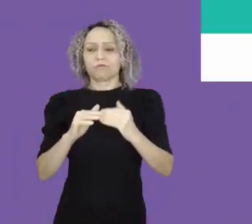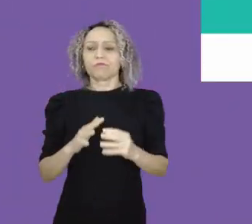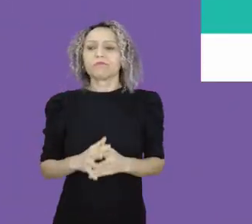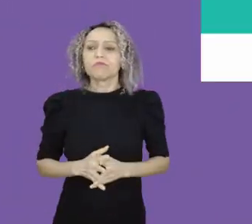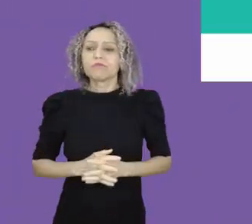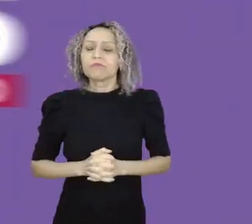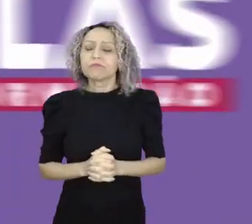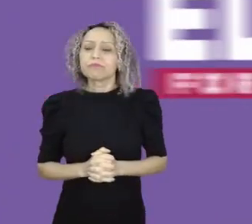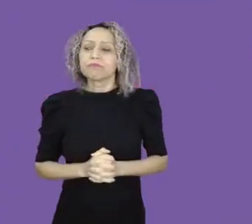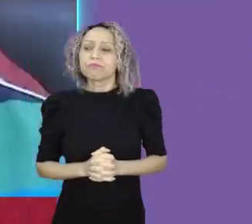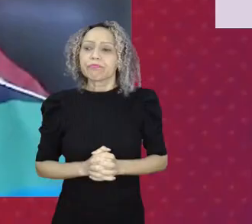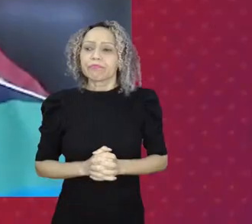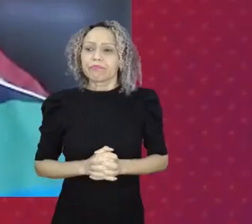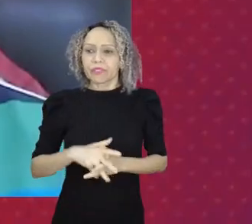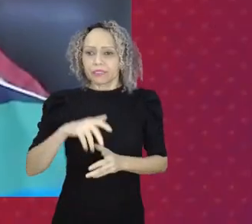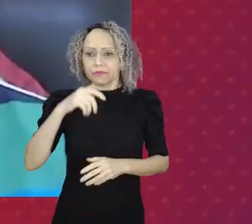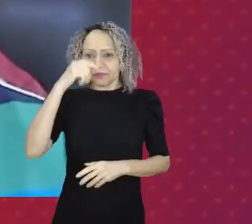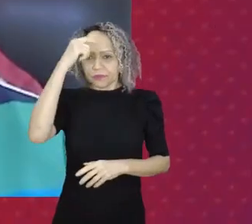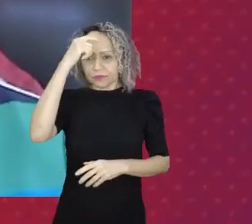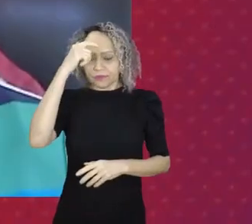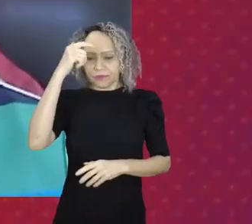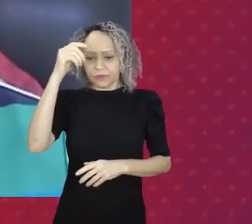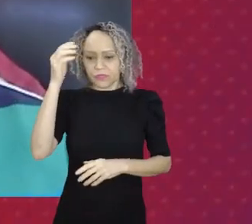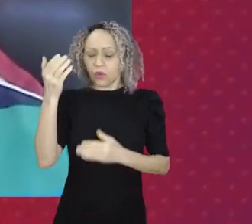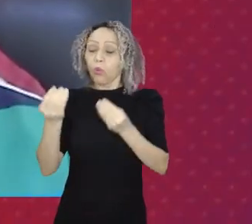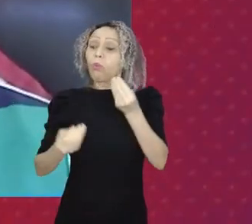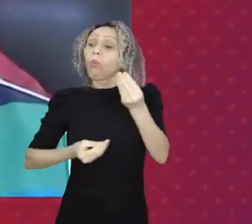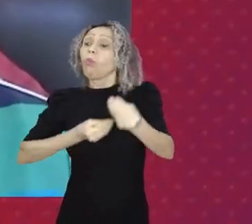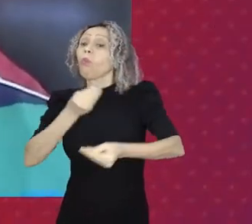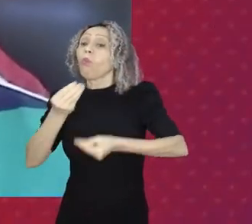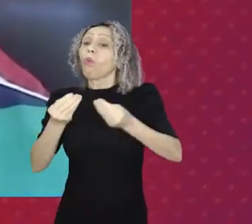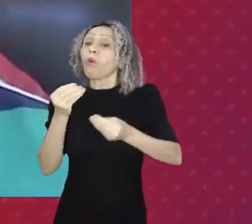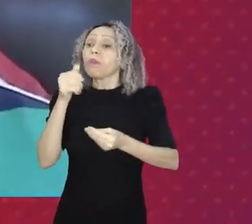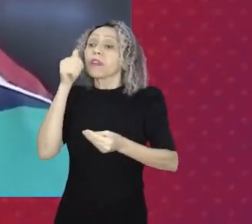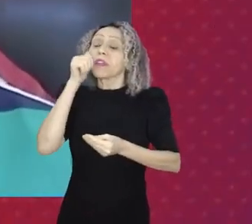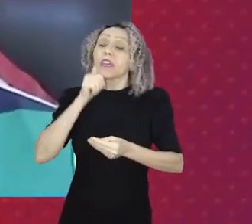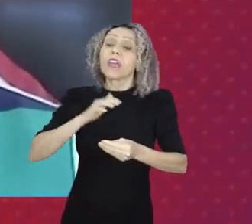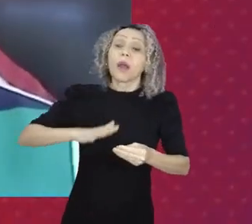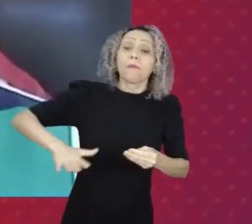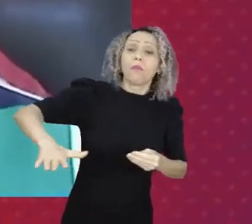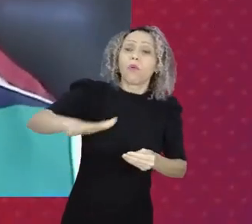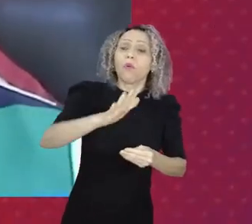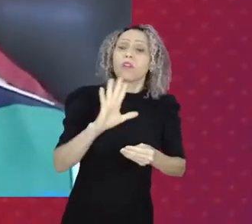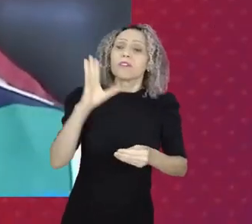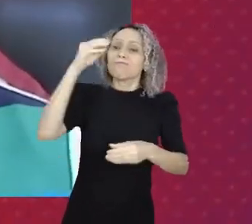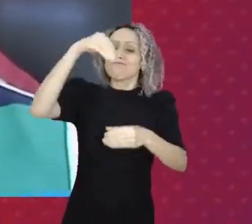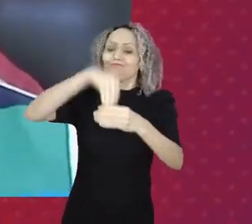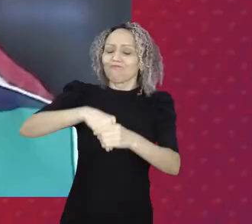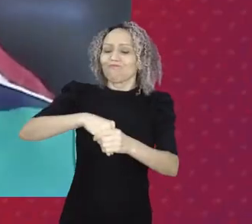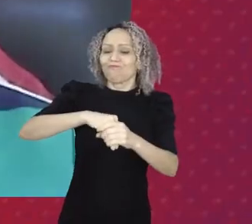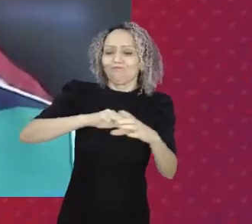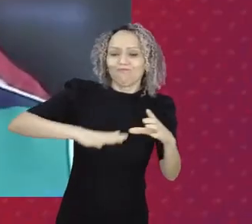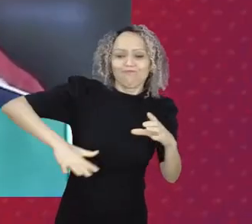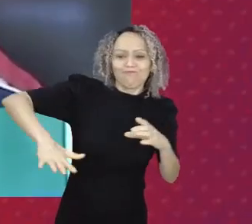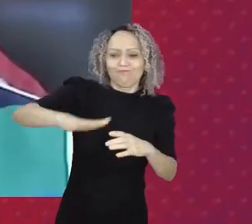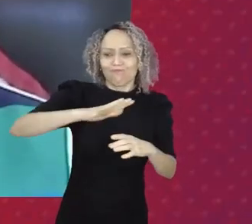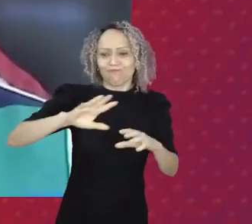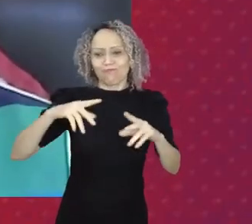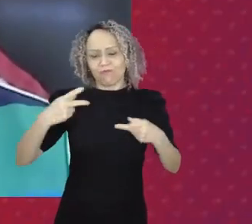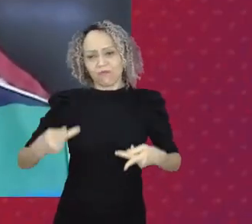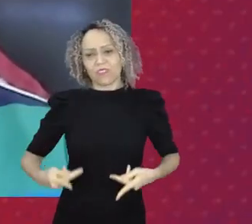Como a mulher se coloca na humanidade, no Brasil,